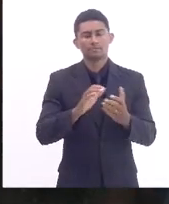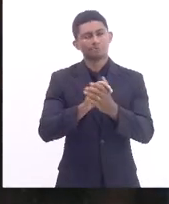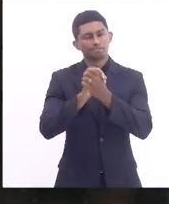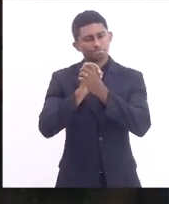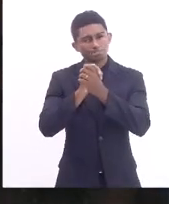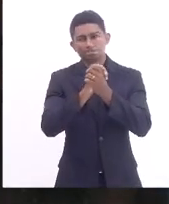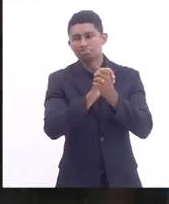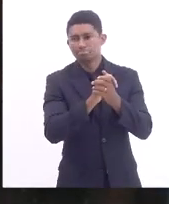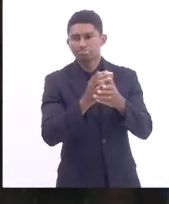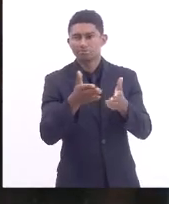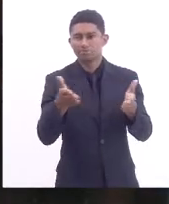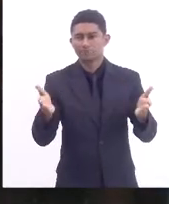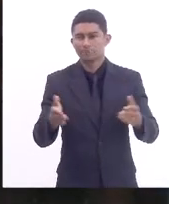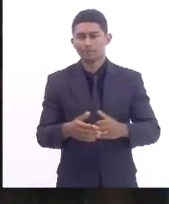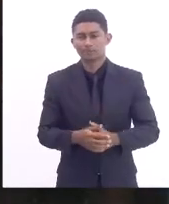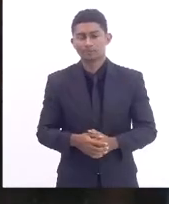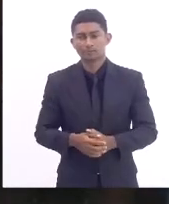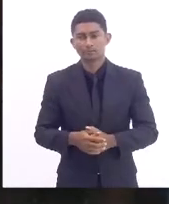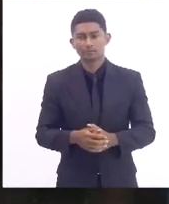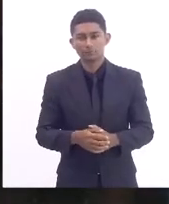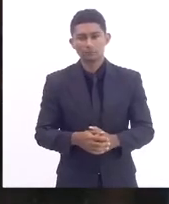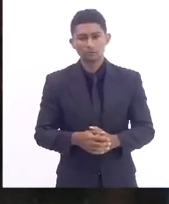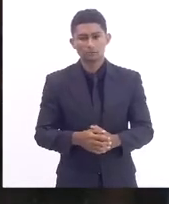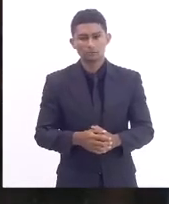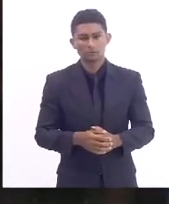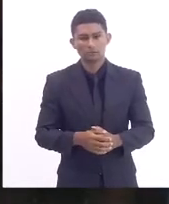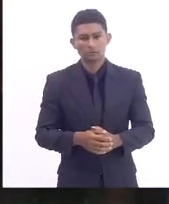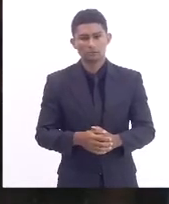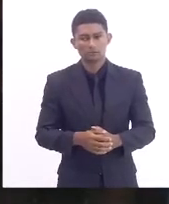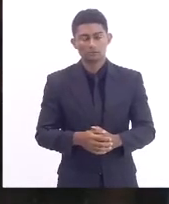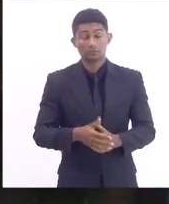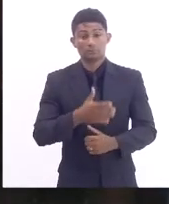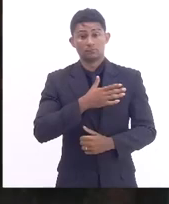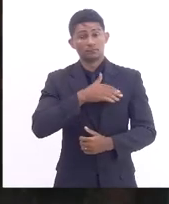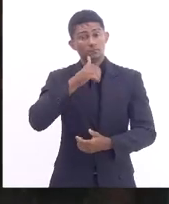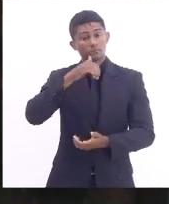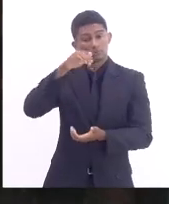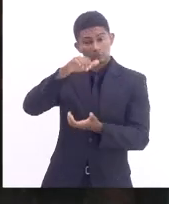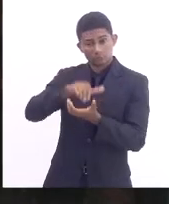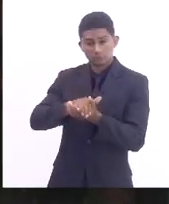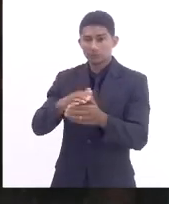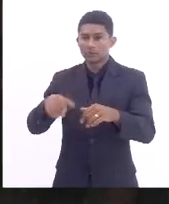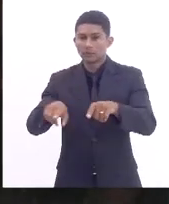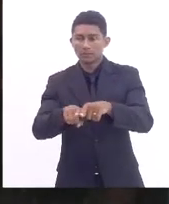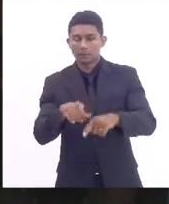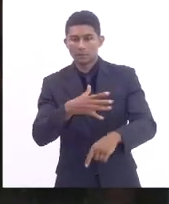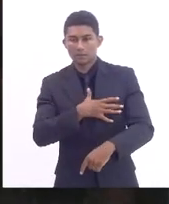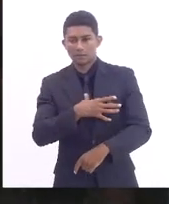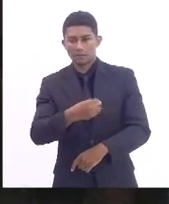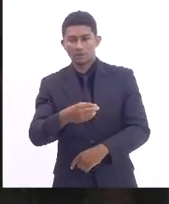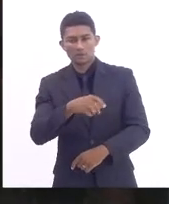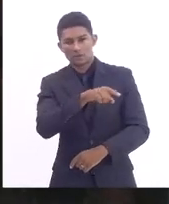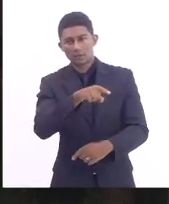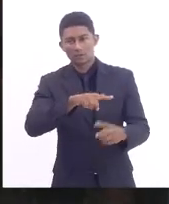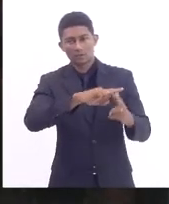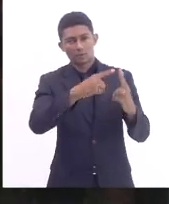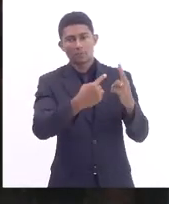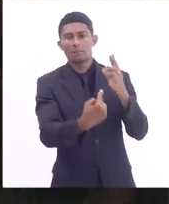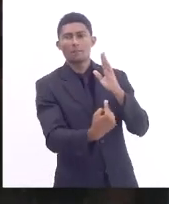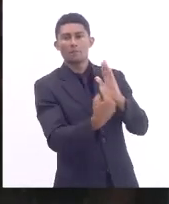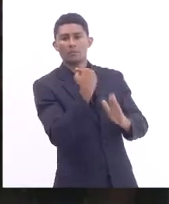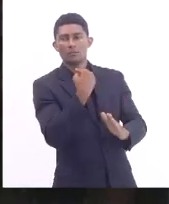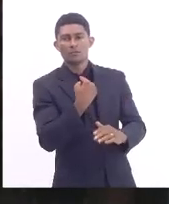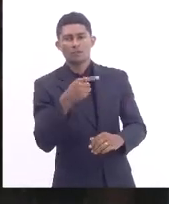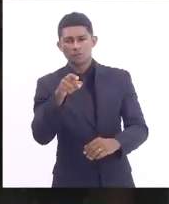saudar toda a comissão eleitoral eu a minha esposa Ana e a minha filha que estão ali Janaína me perguntar você vai andar com esse